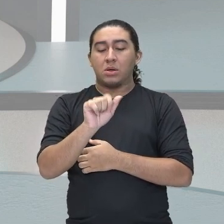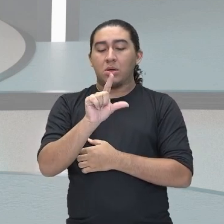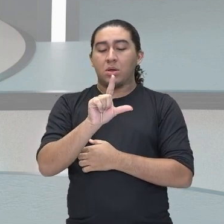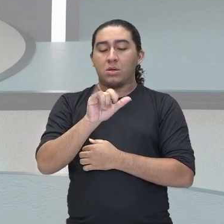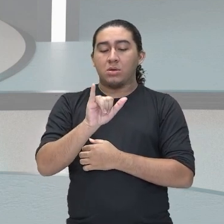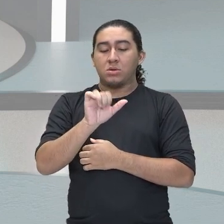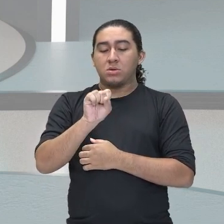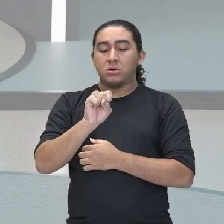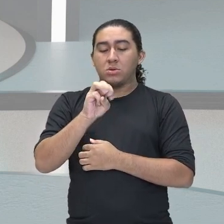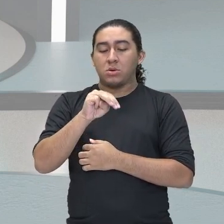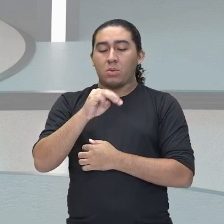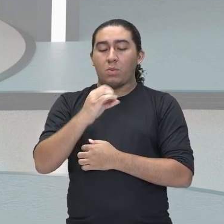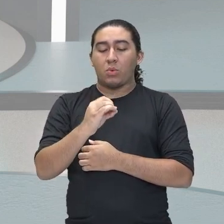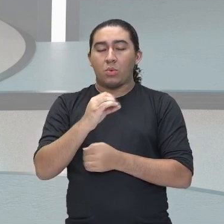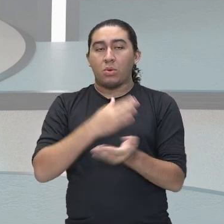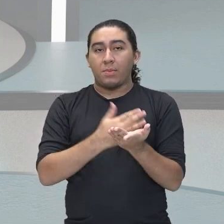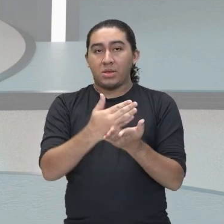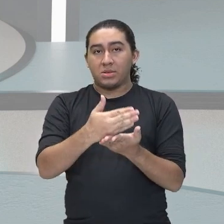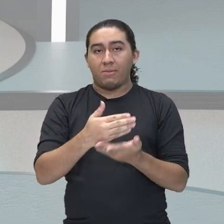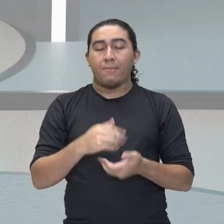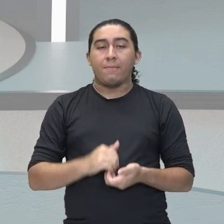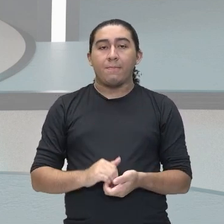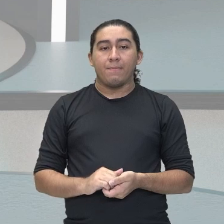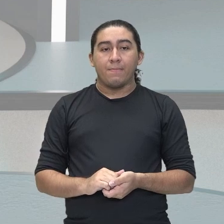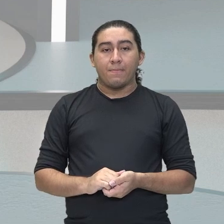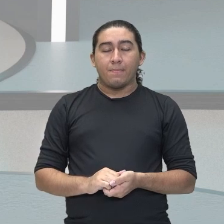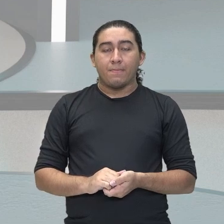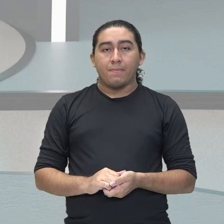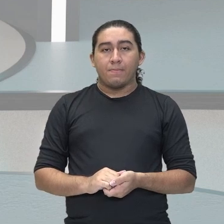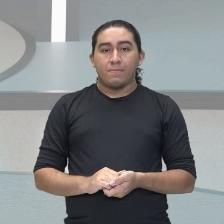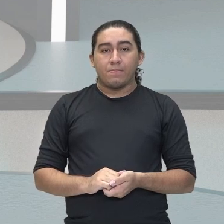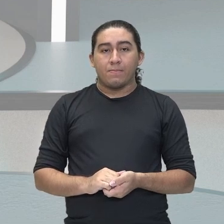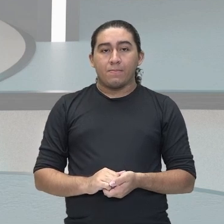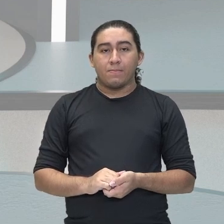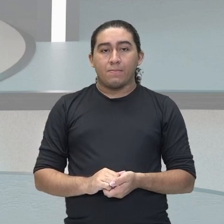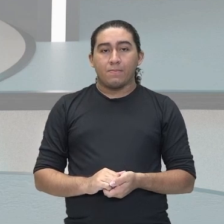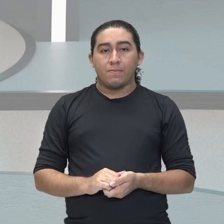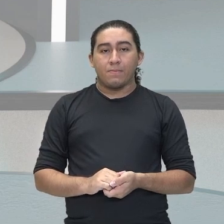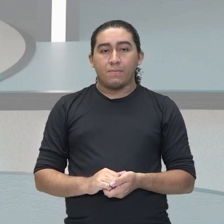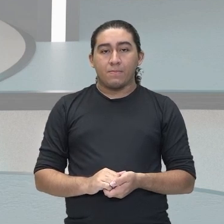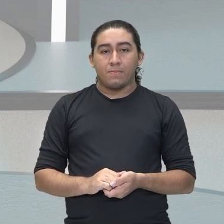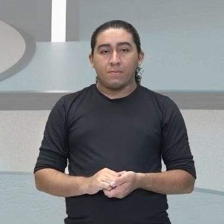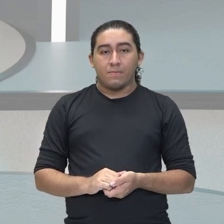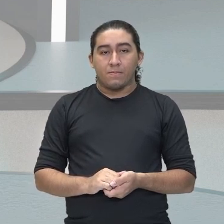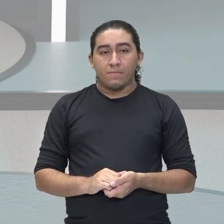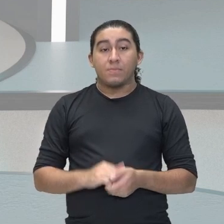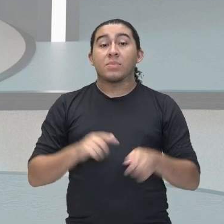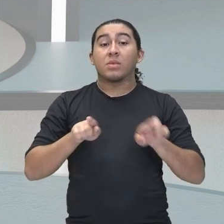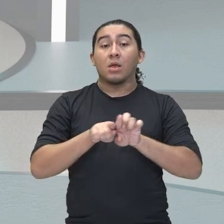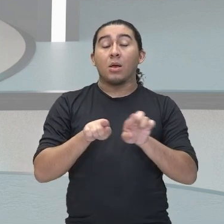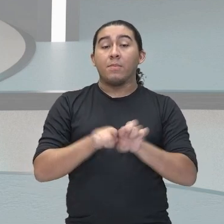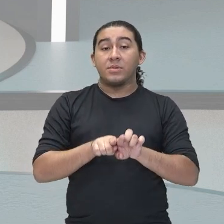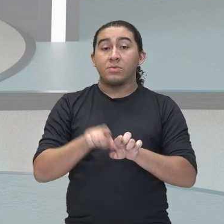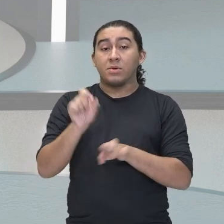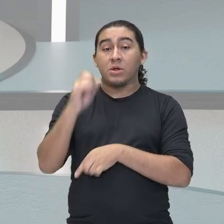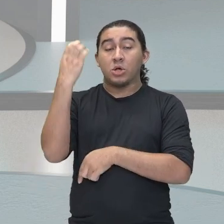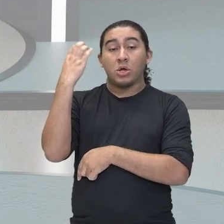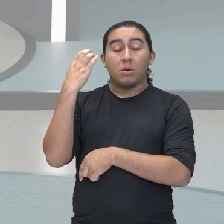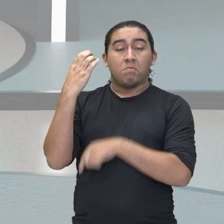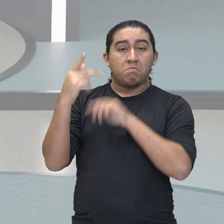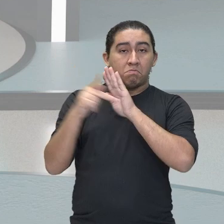e começa o capitalismo, né? E também, mais uma, o cientificismo